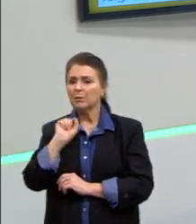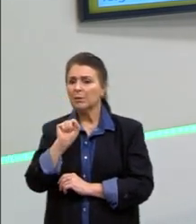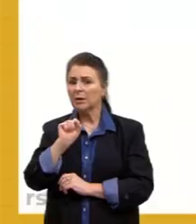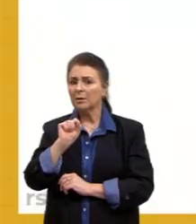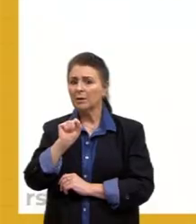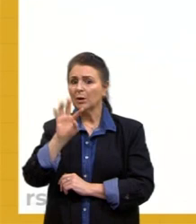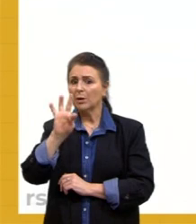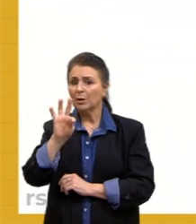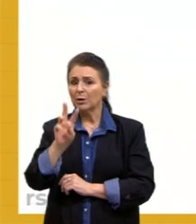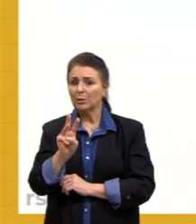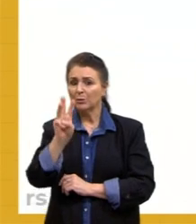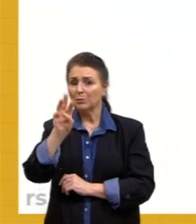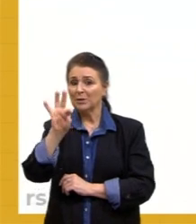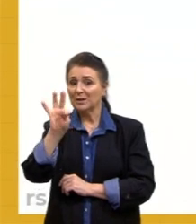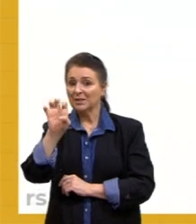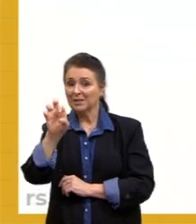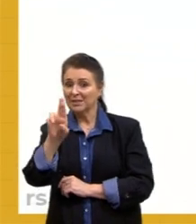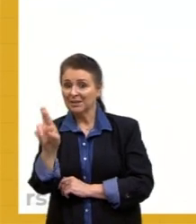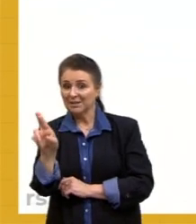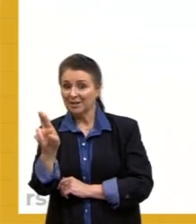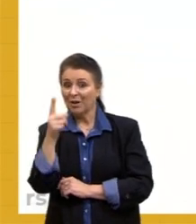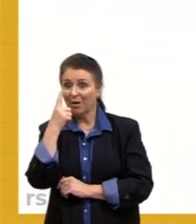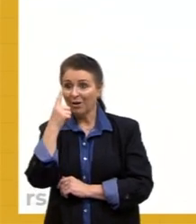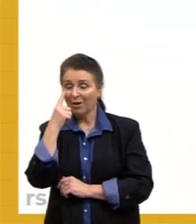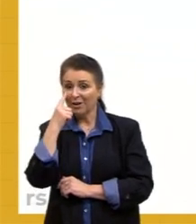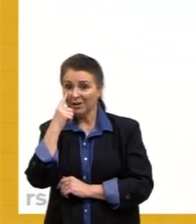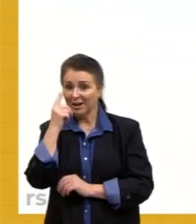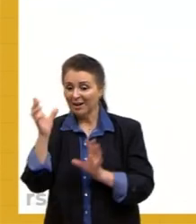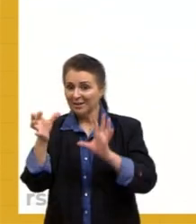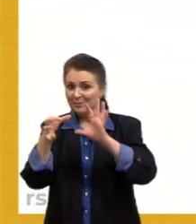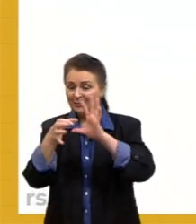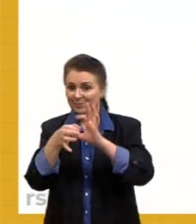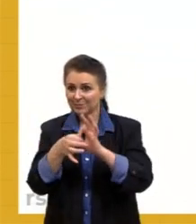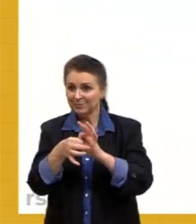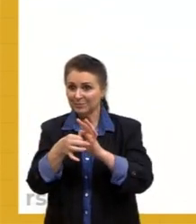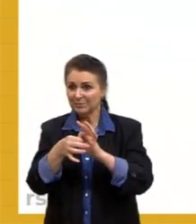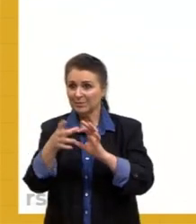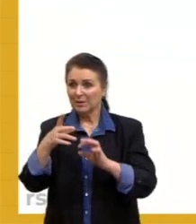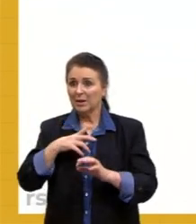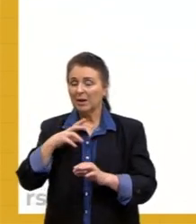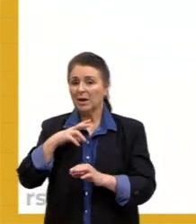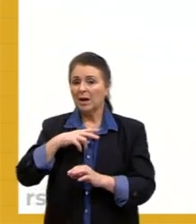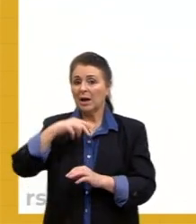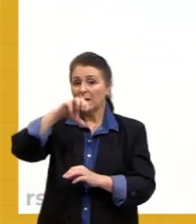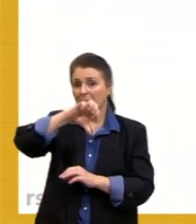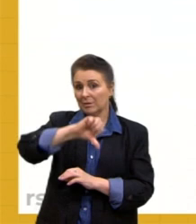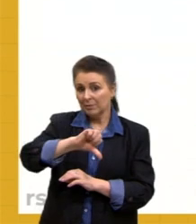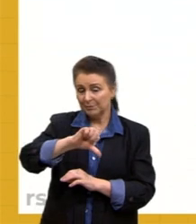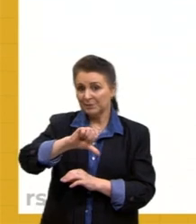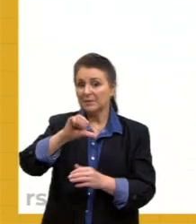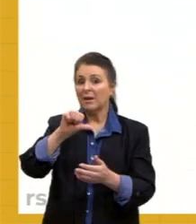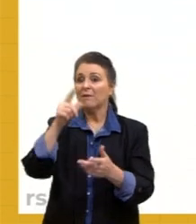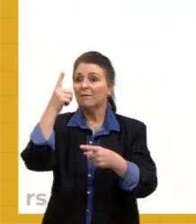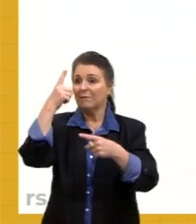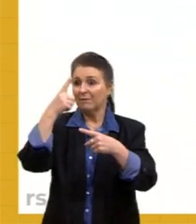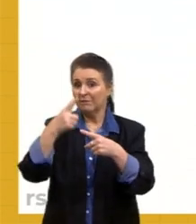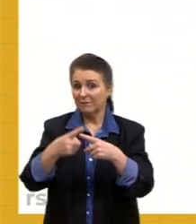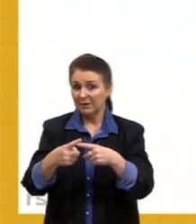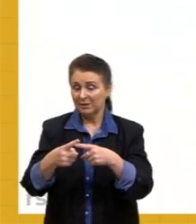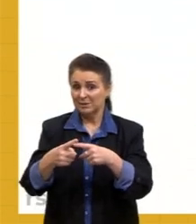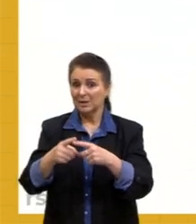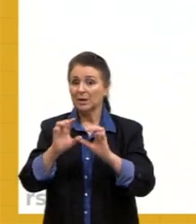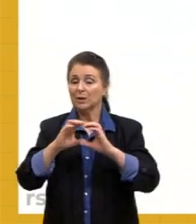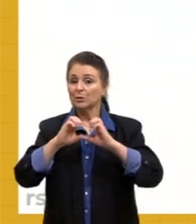aí vocês vão entender o link que eu vou fazer com vocês a nona edição do Simpósio Internacional de contadores de história